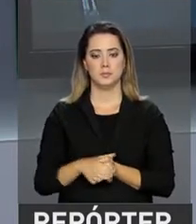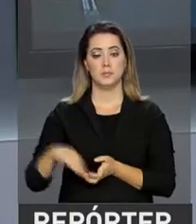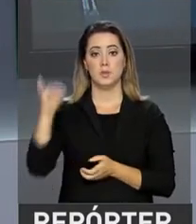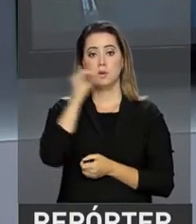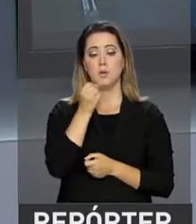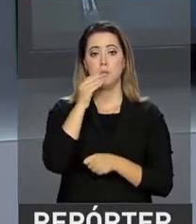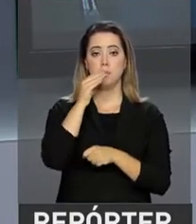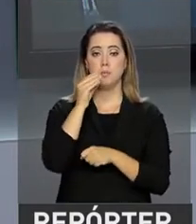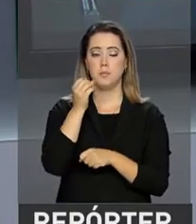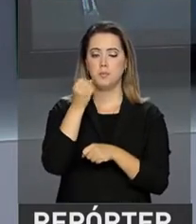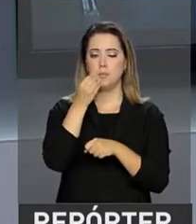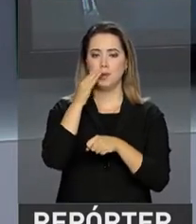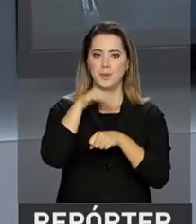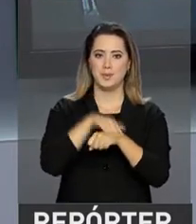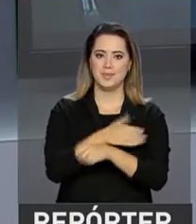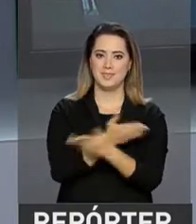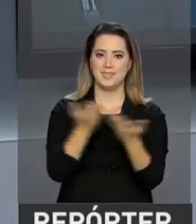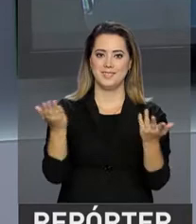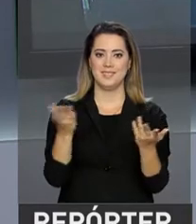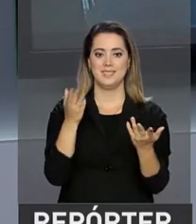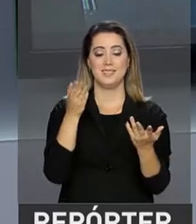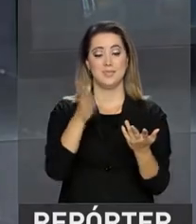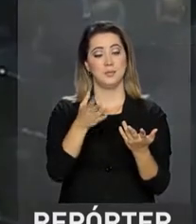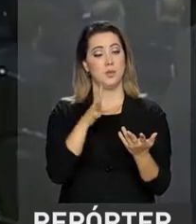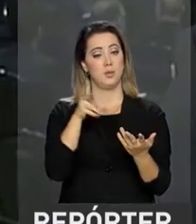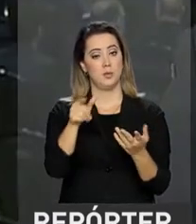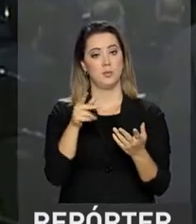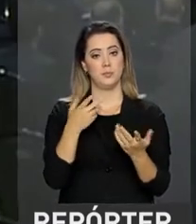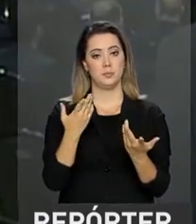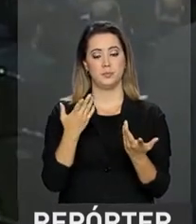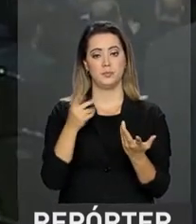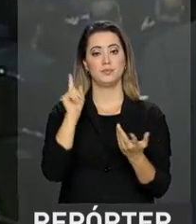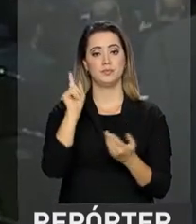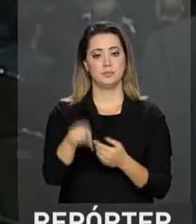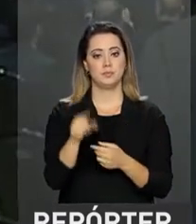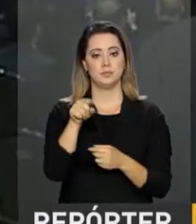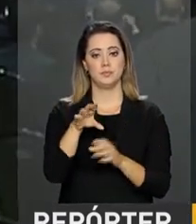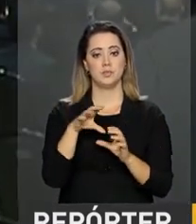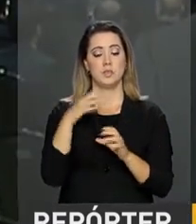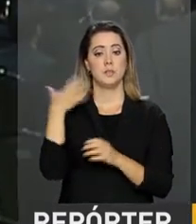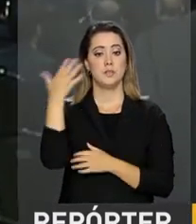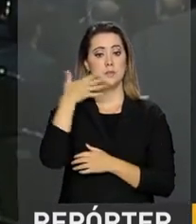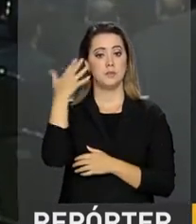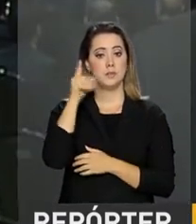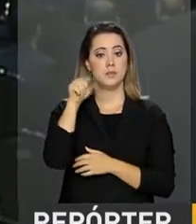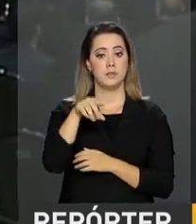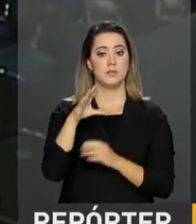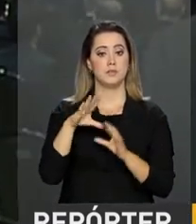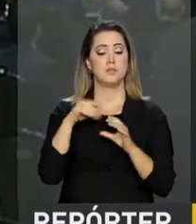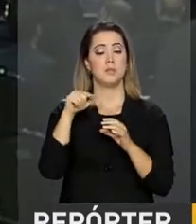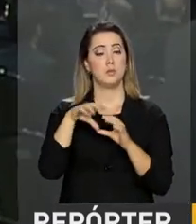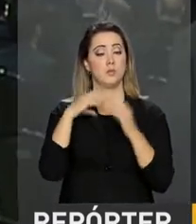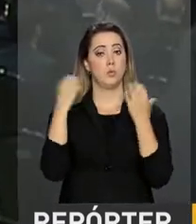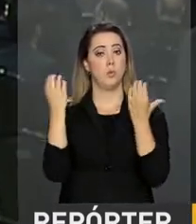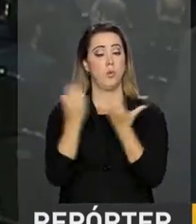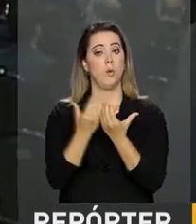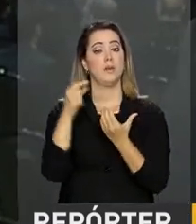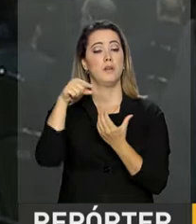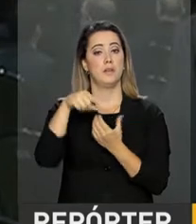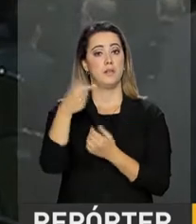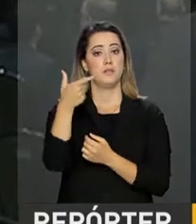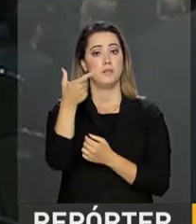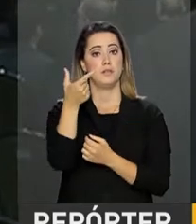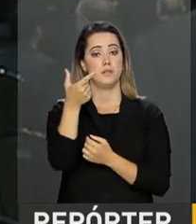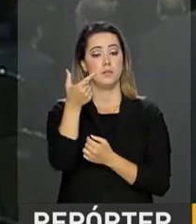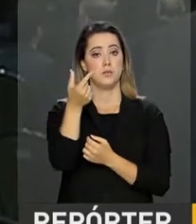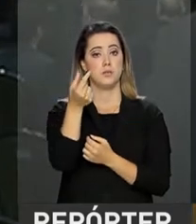Carol, boa tarde, boa noite a você e a todos. É isso, esse Congresso do Aço, o Congresso do Aço 2017, ele vai começar